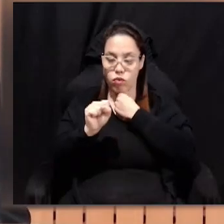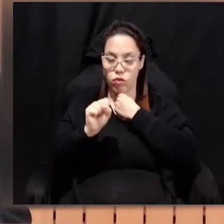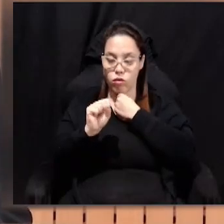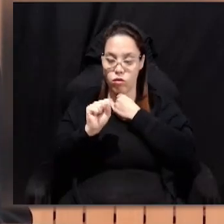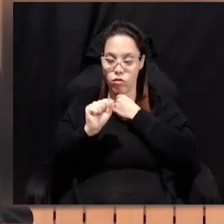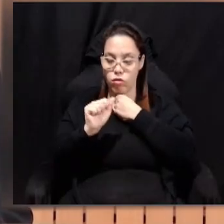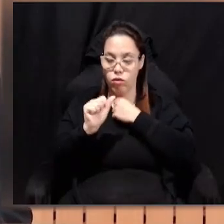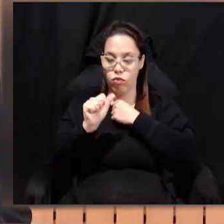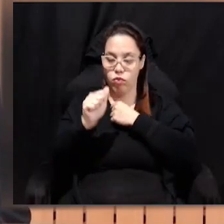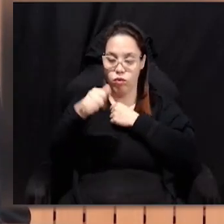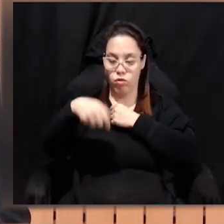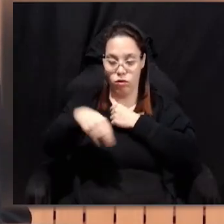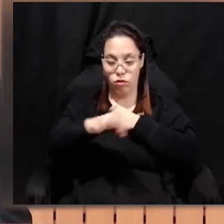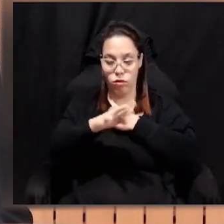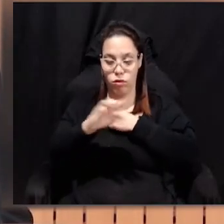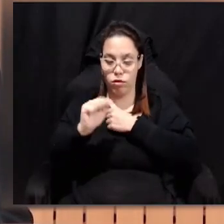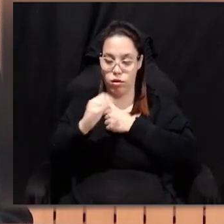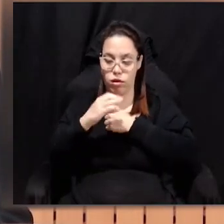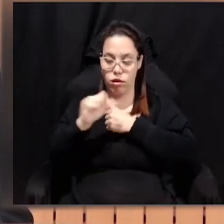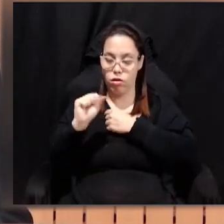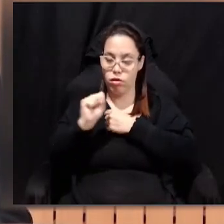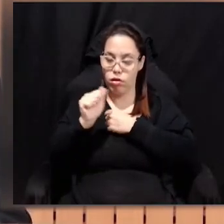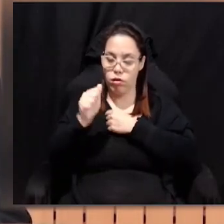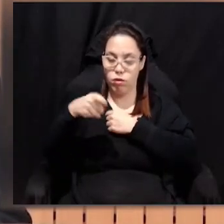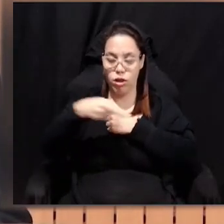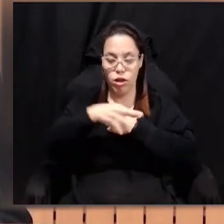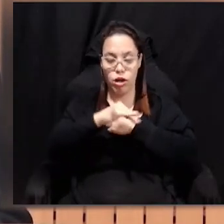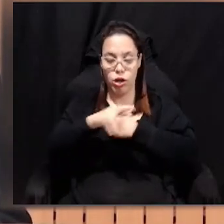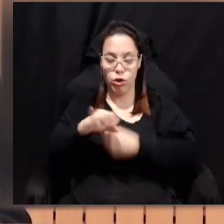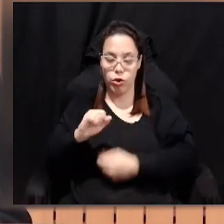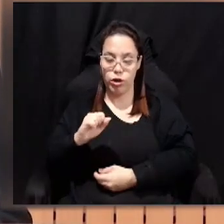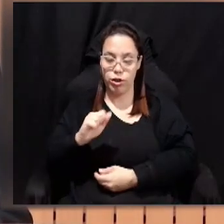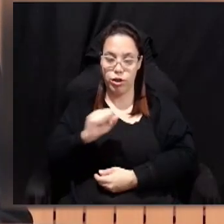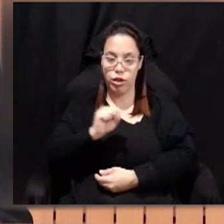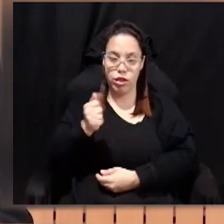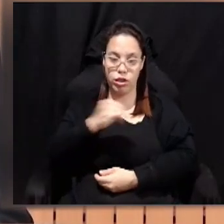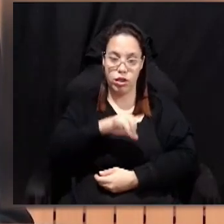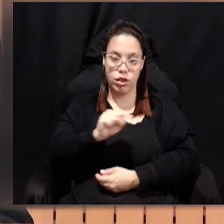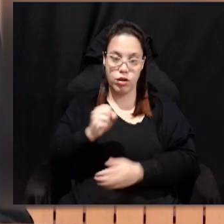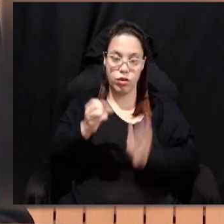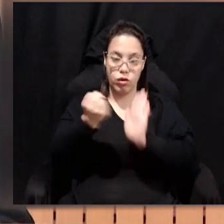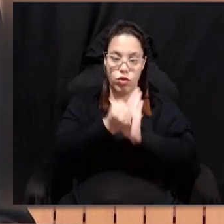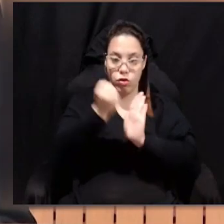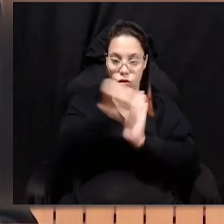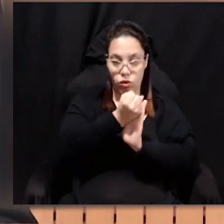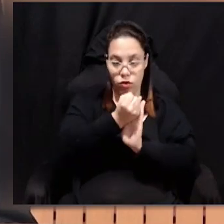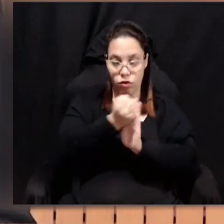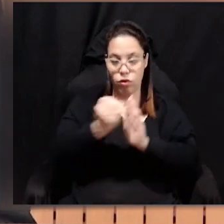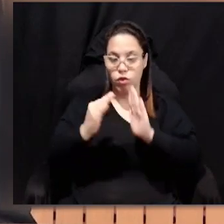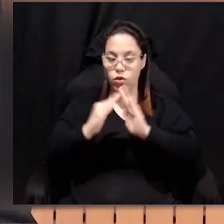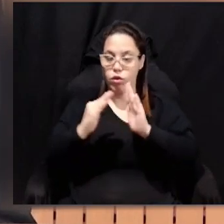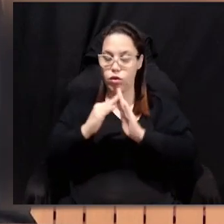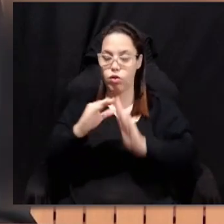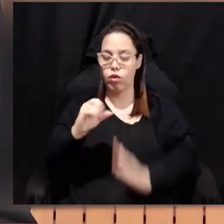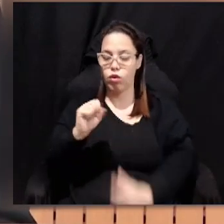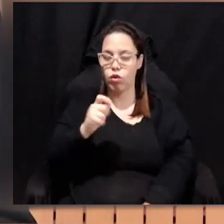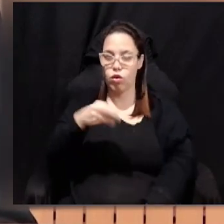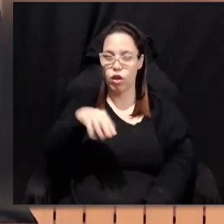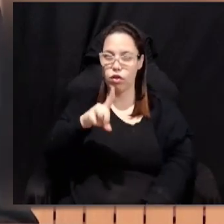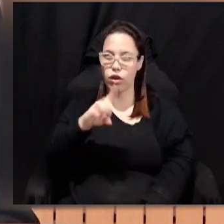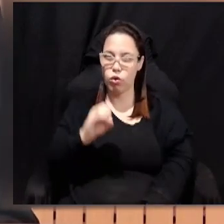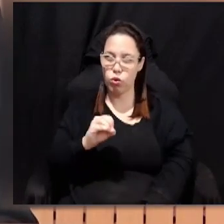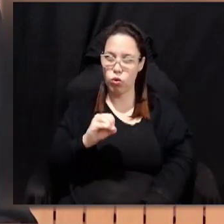Misericórdia de Assis. Em 1987, foi contratado pela Santa Casa de Oswaldo Cruz para atuar na